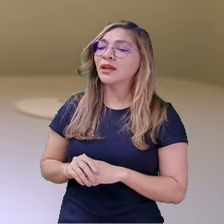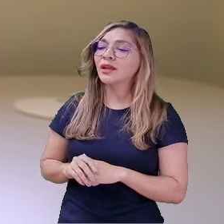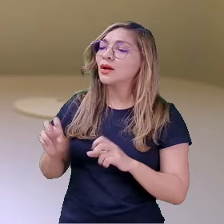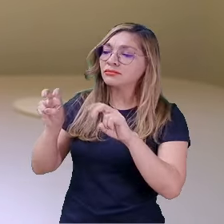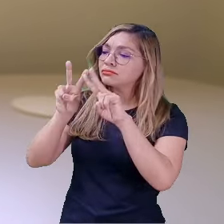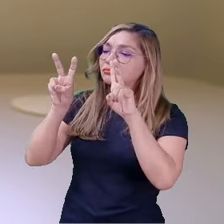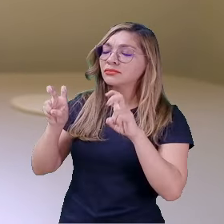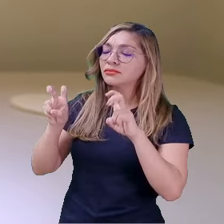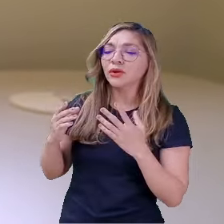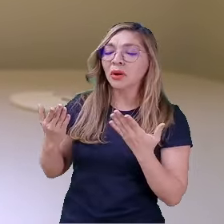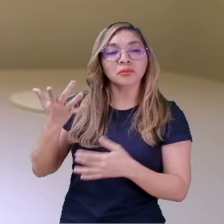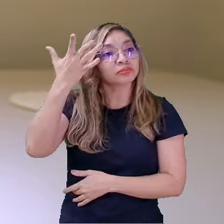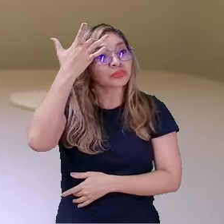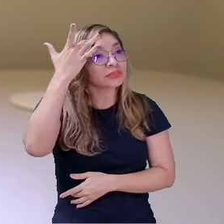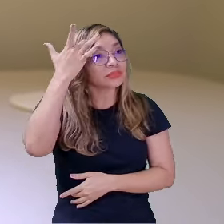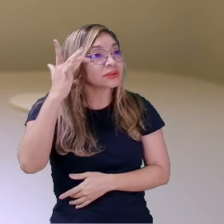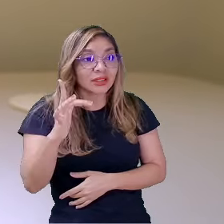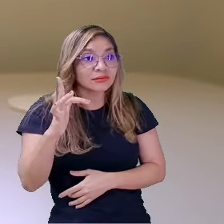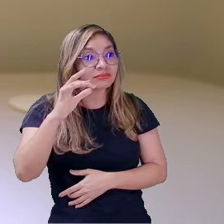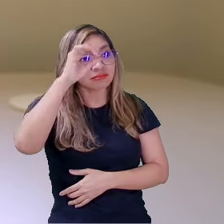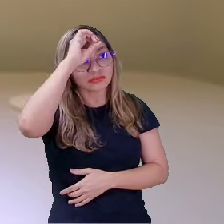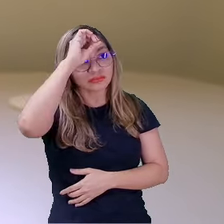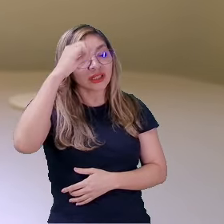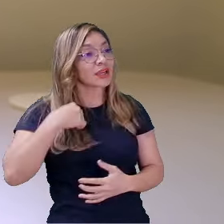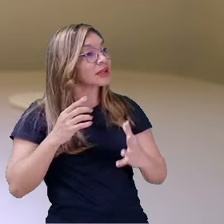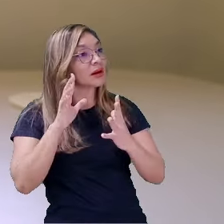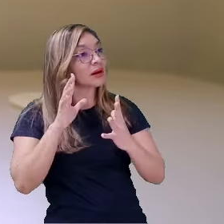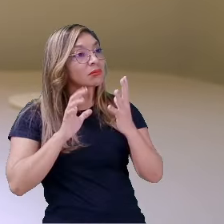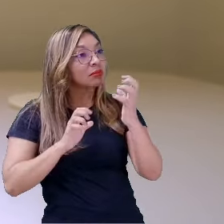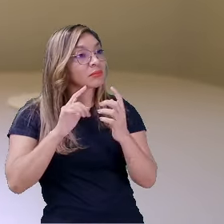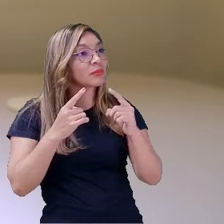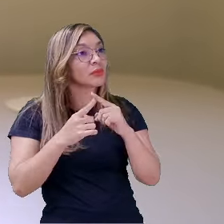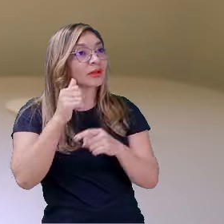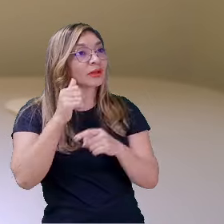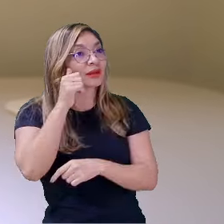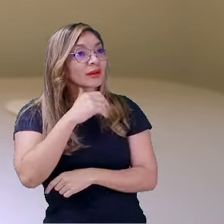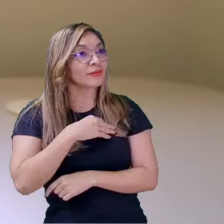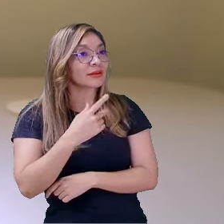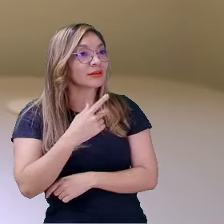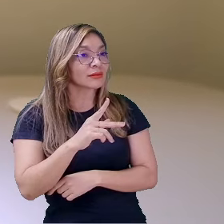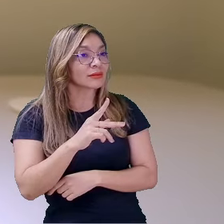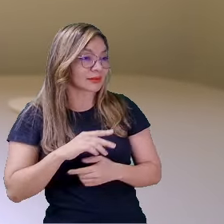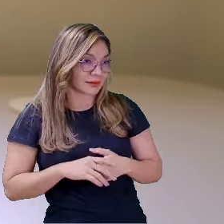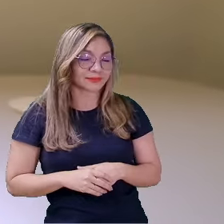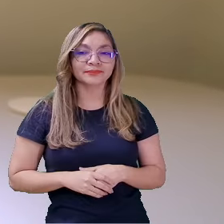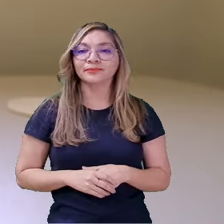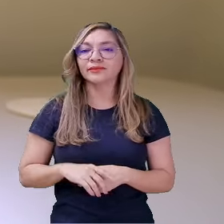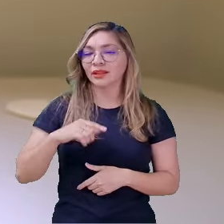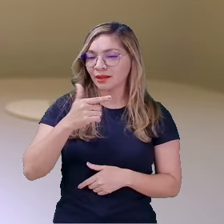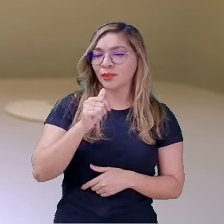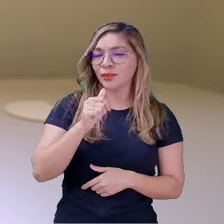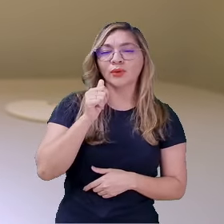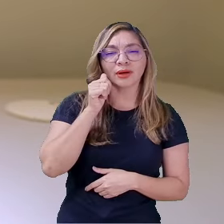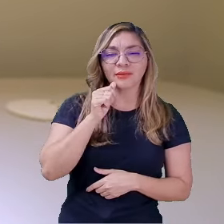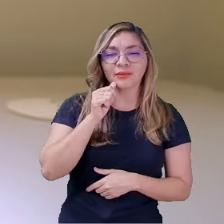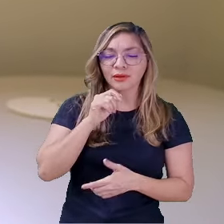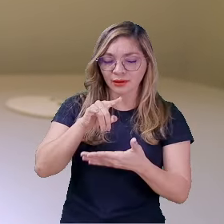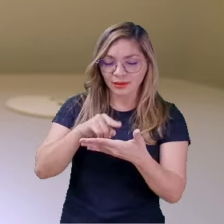disse: eu não sei, ele está brigando comigo por causa das filhas. E quando a minha colega puxou, que nós fomos ler o